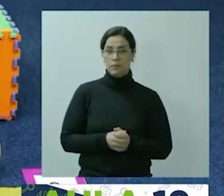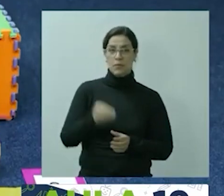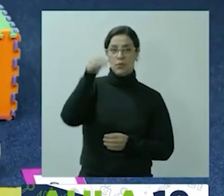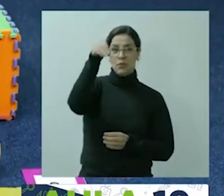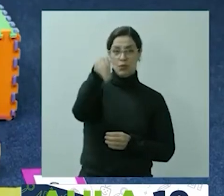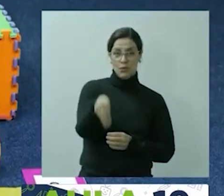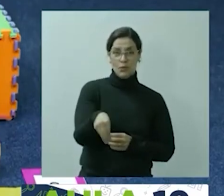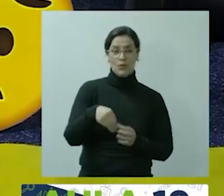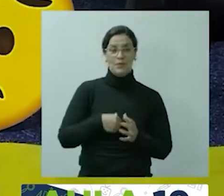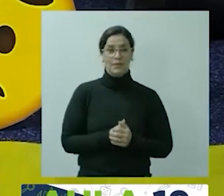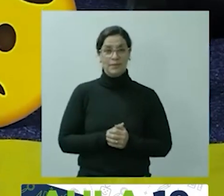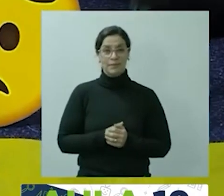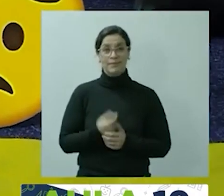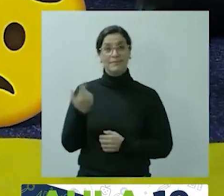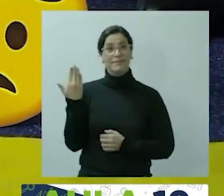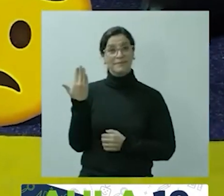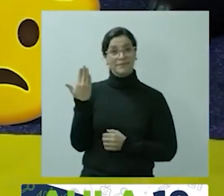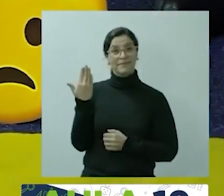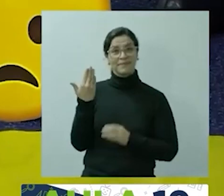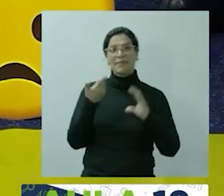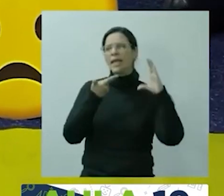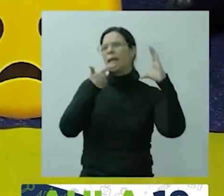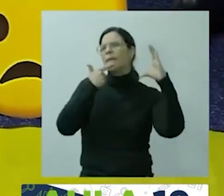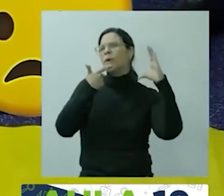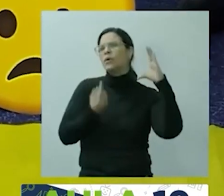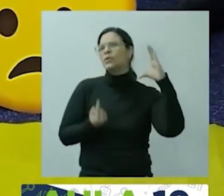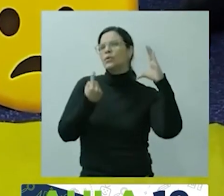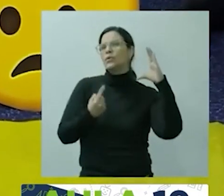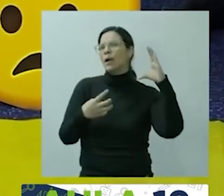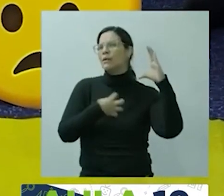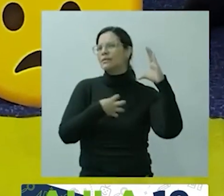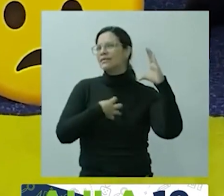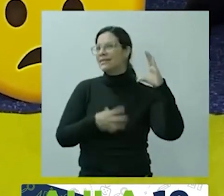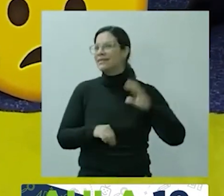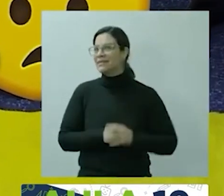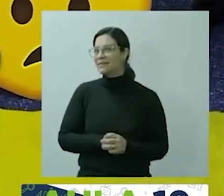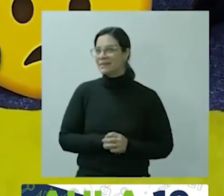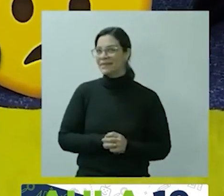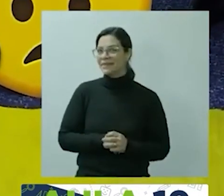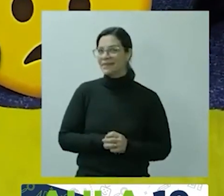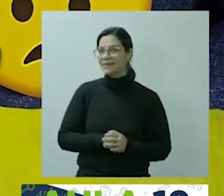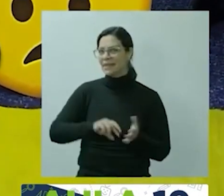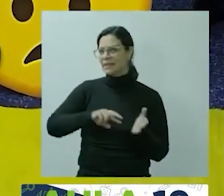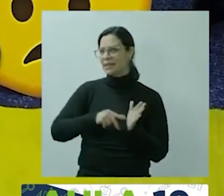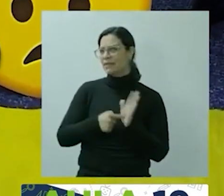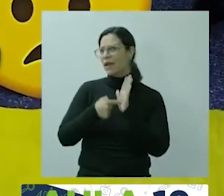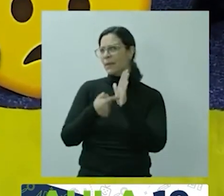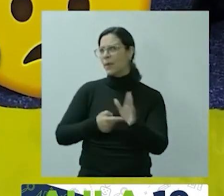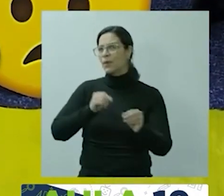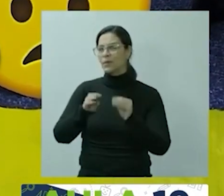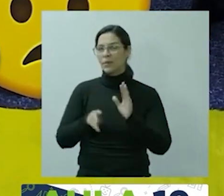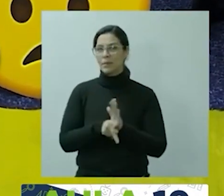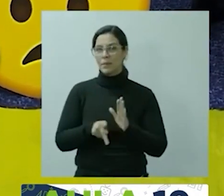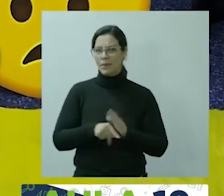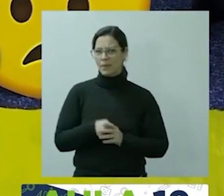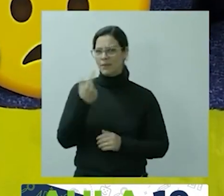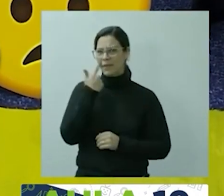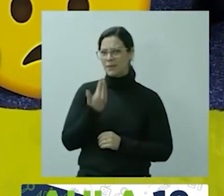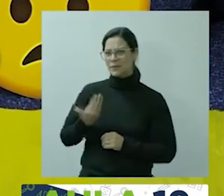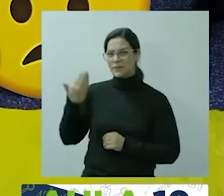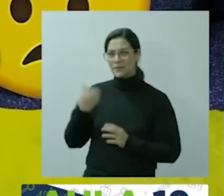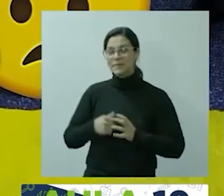Uma, duas casas. E aquela carinha ali? O que que ela está mostrando? Vejam